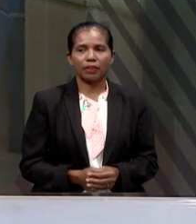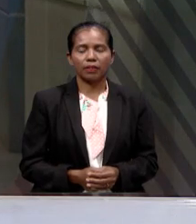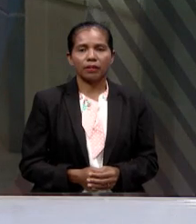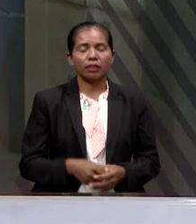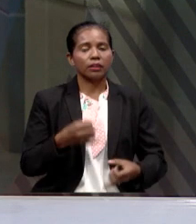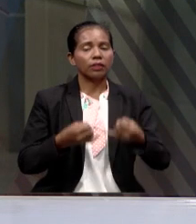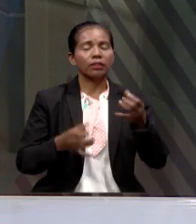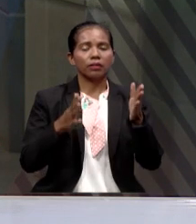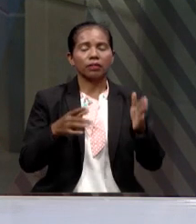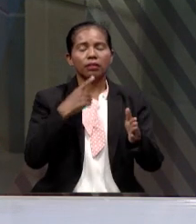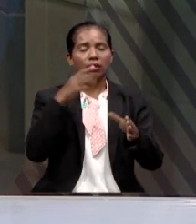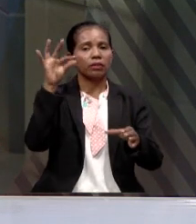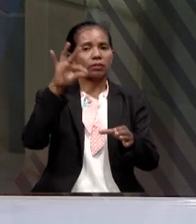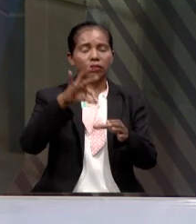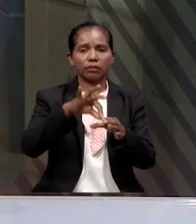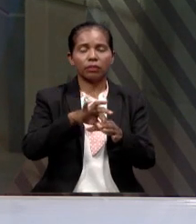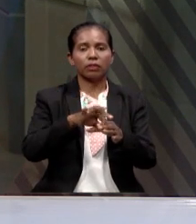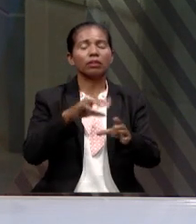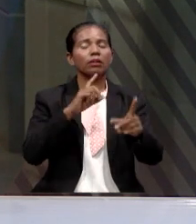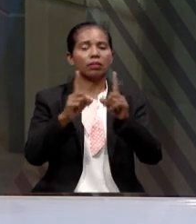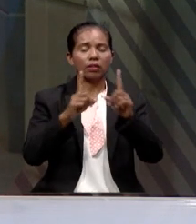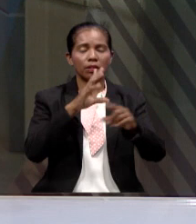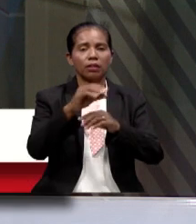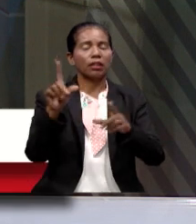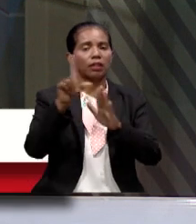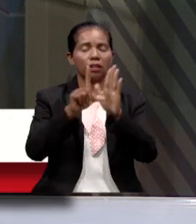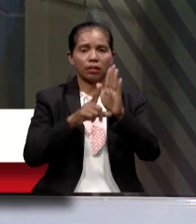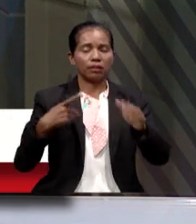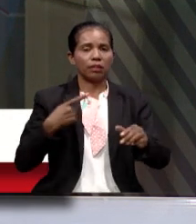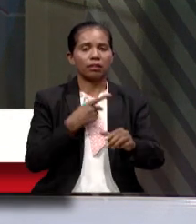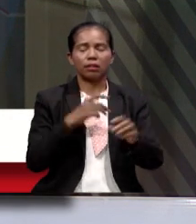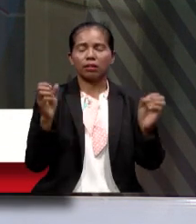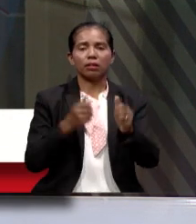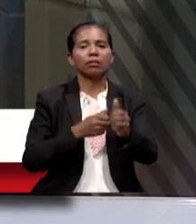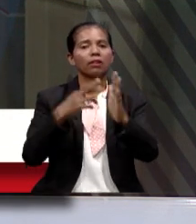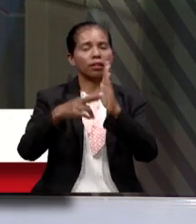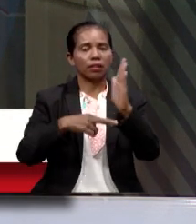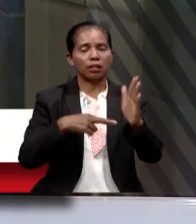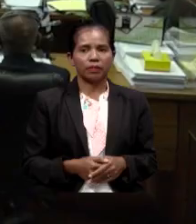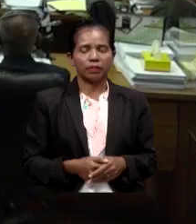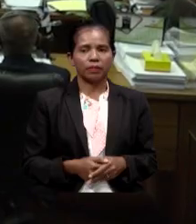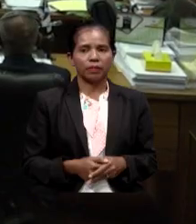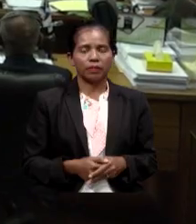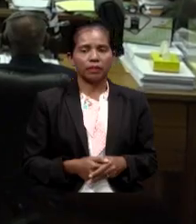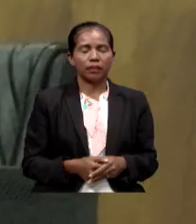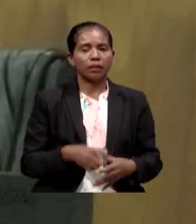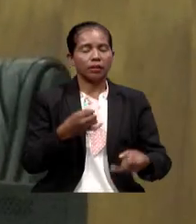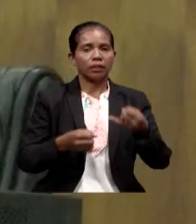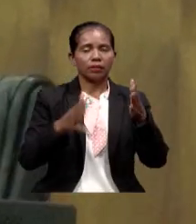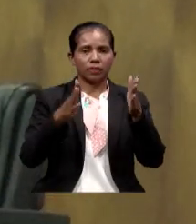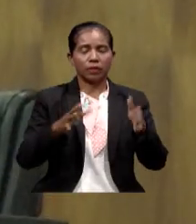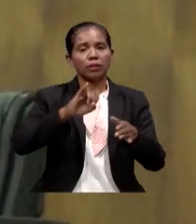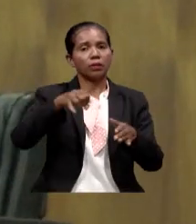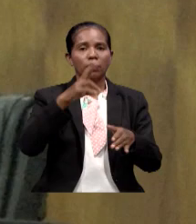jurista considera voto confirmação by lei eleição parlamentar la prensa requisitos dos terços. Jurista Júlio Crispim